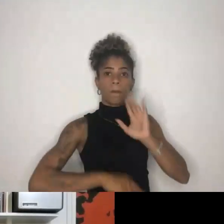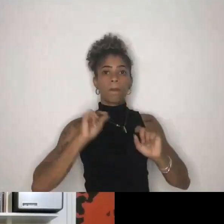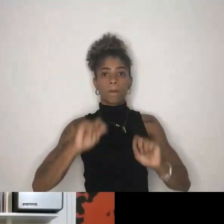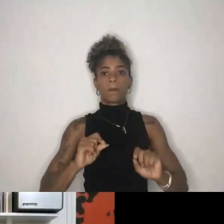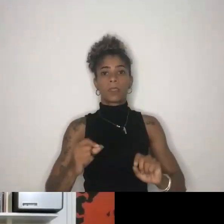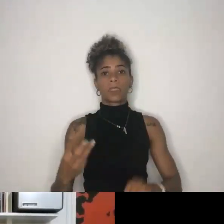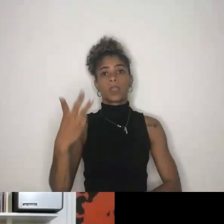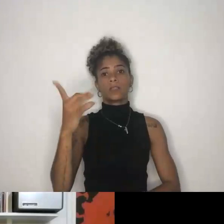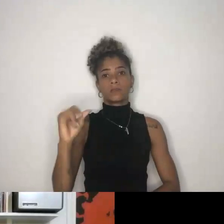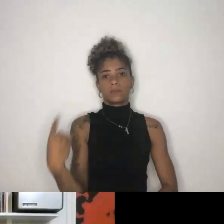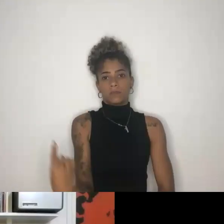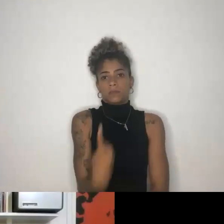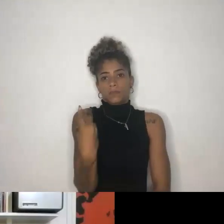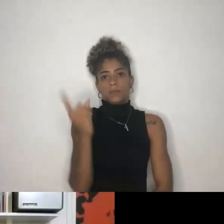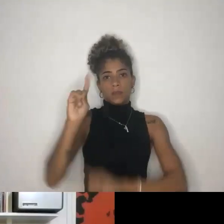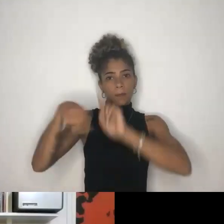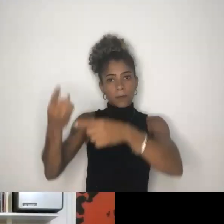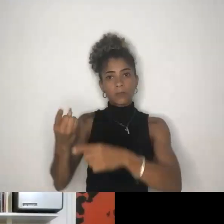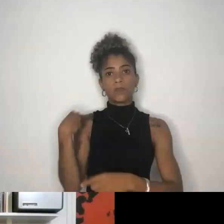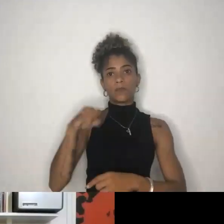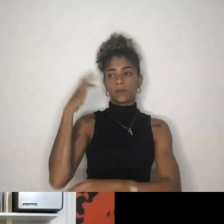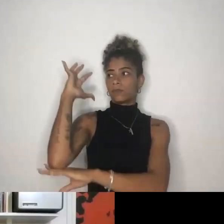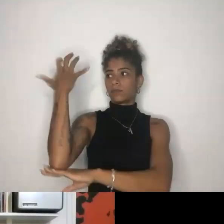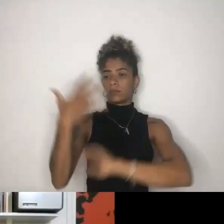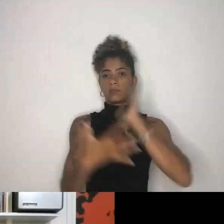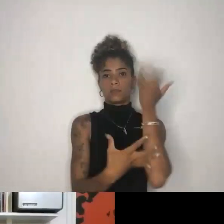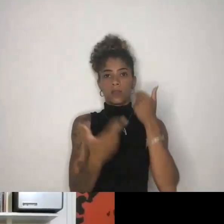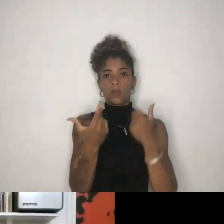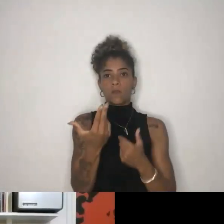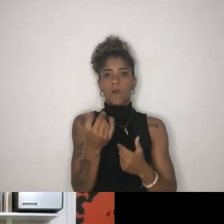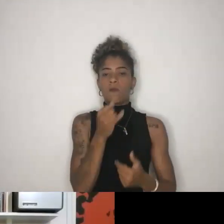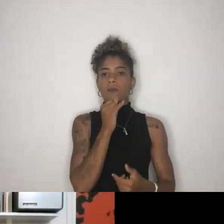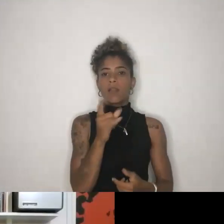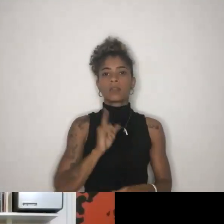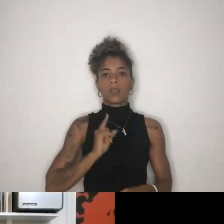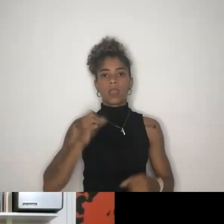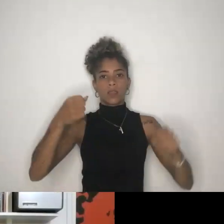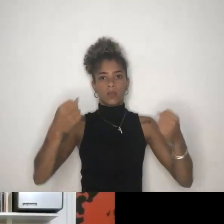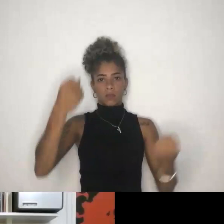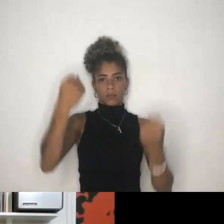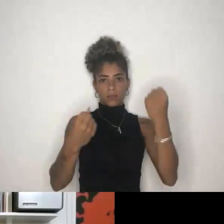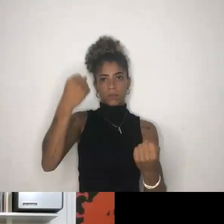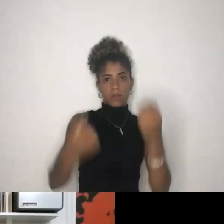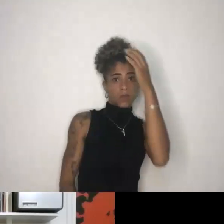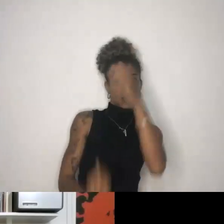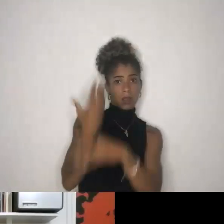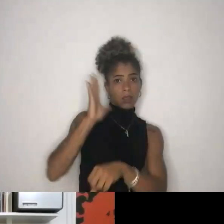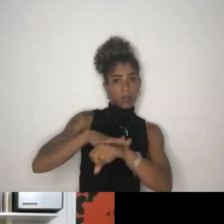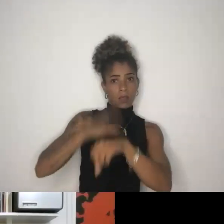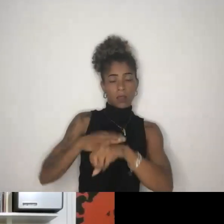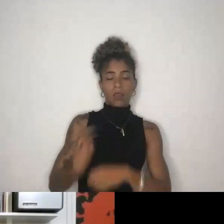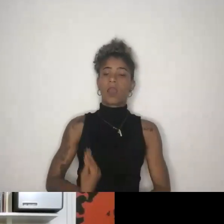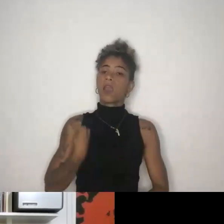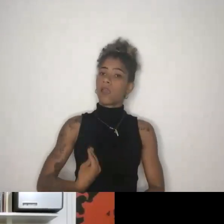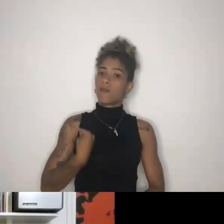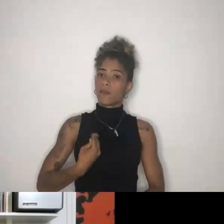dias sozinho depois eu vou para o Mato igual o Batman fala eu tenho um motor home né que eu construí então eu vivo muito dentro